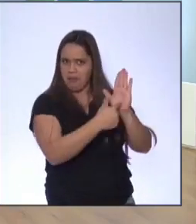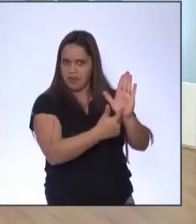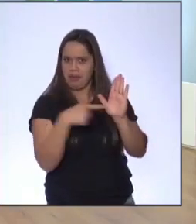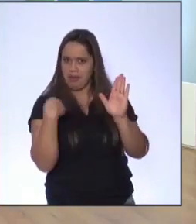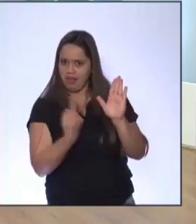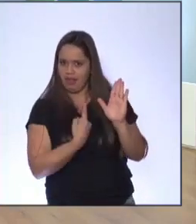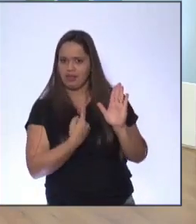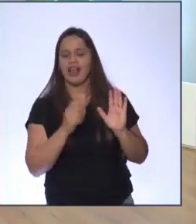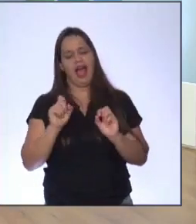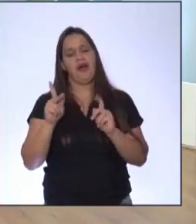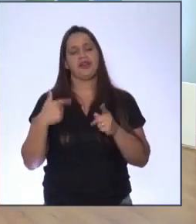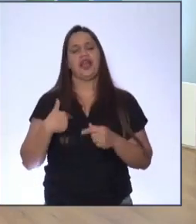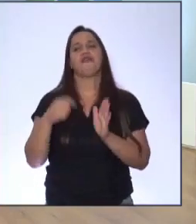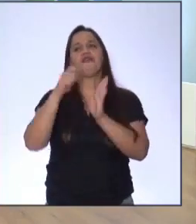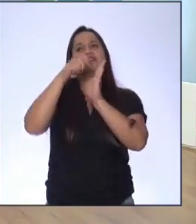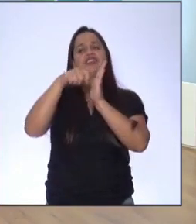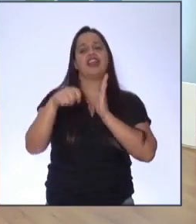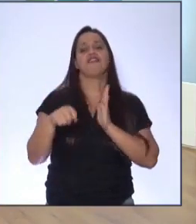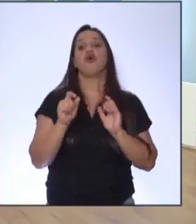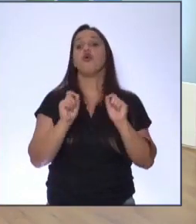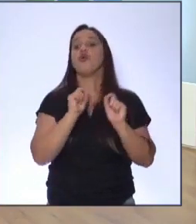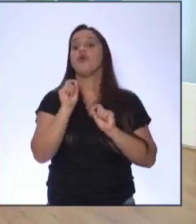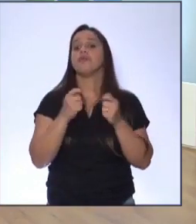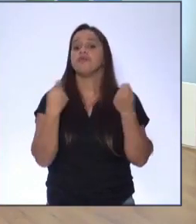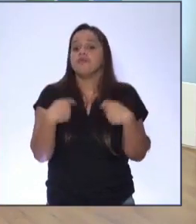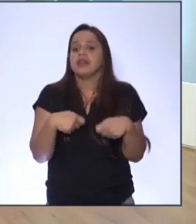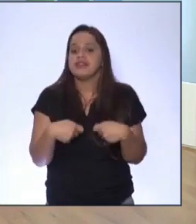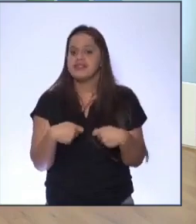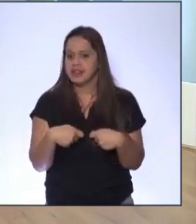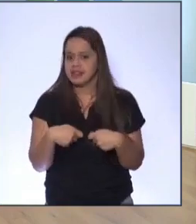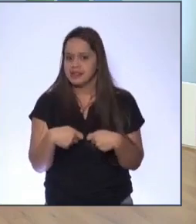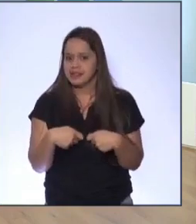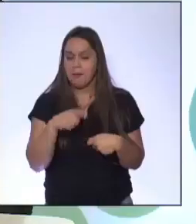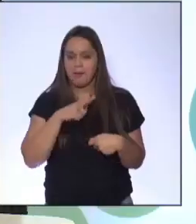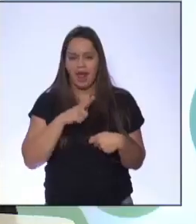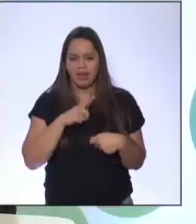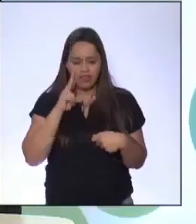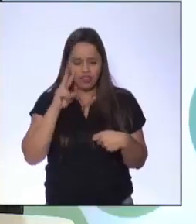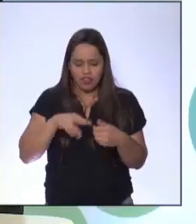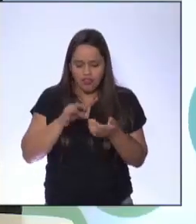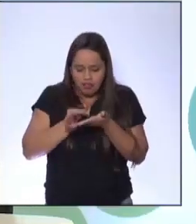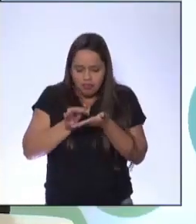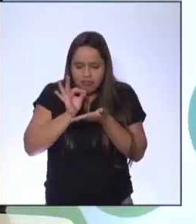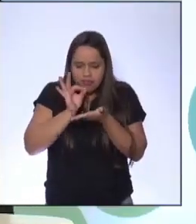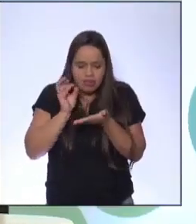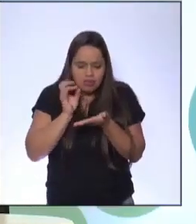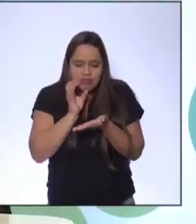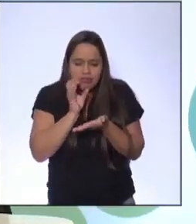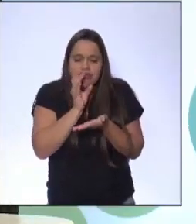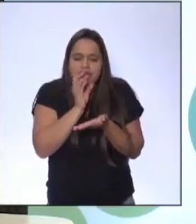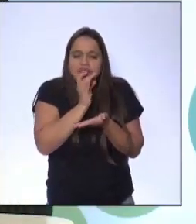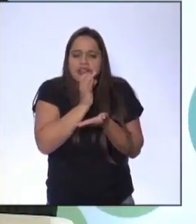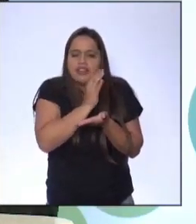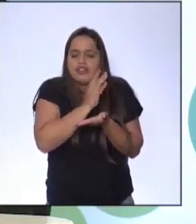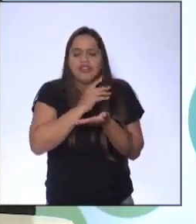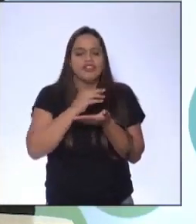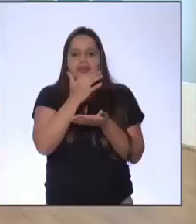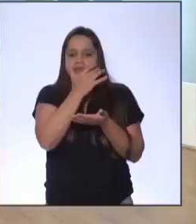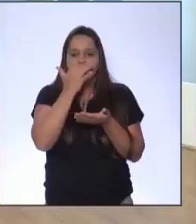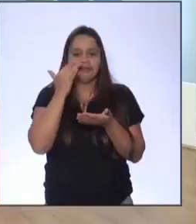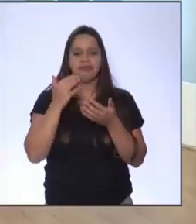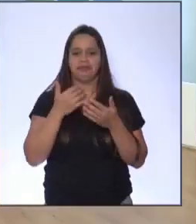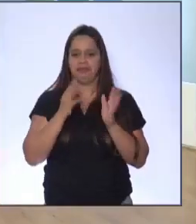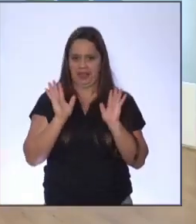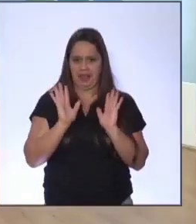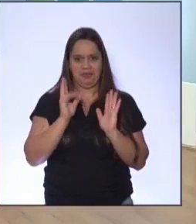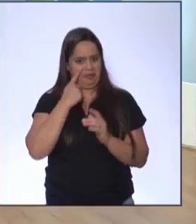colocar no quadro para vocês o que, que é necessário para fazer, para ter aquele produto final do café bem passado, quentinho.